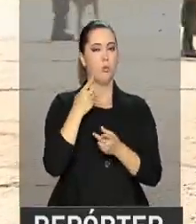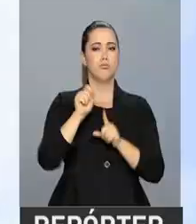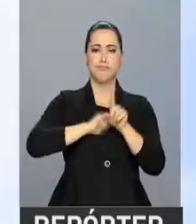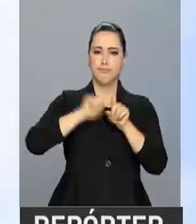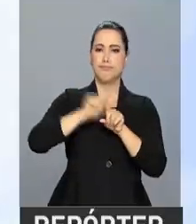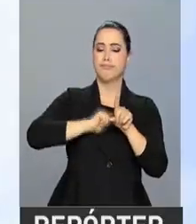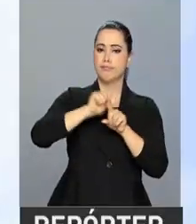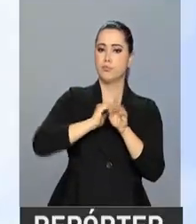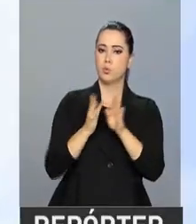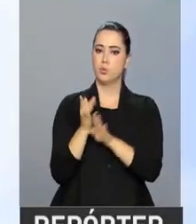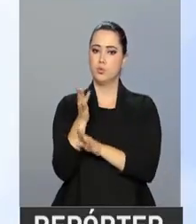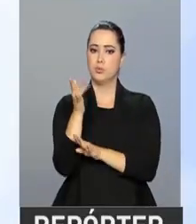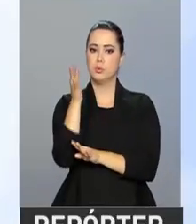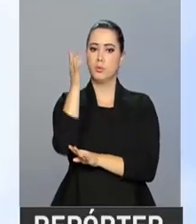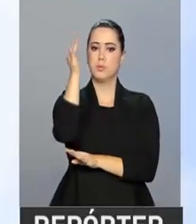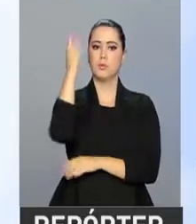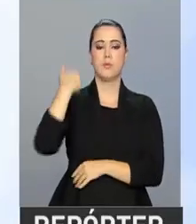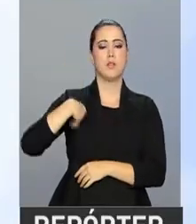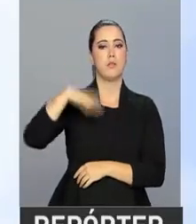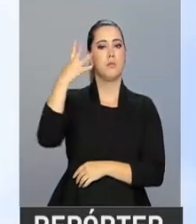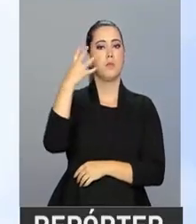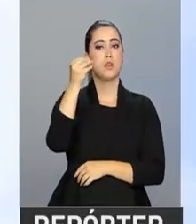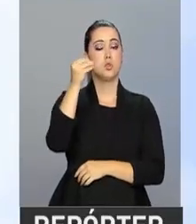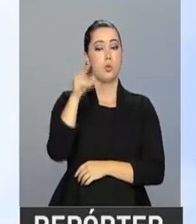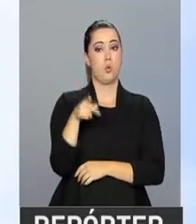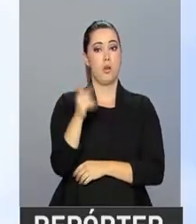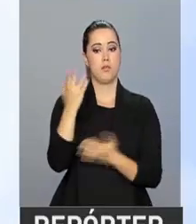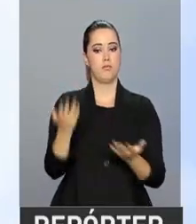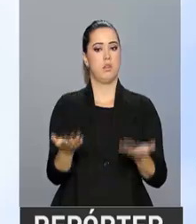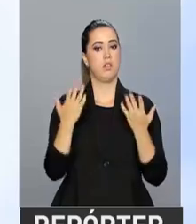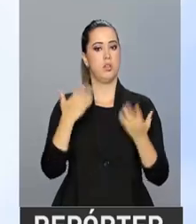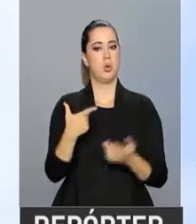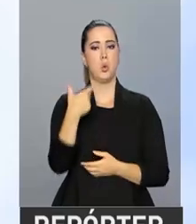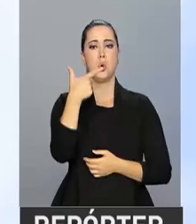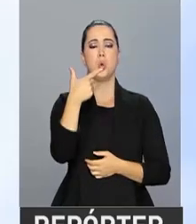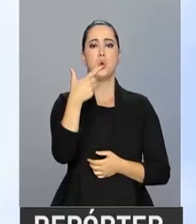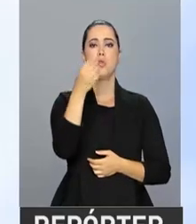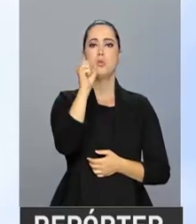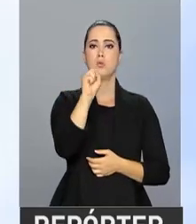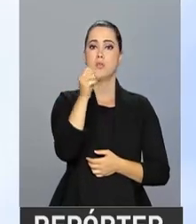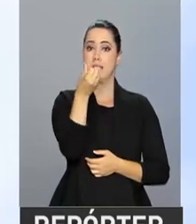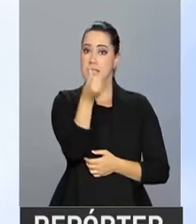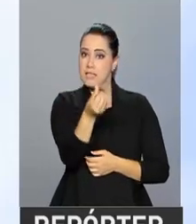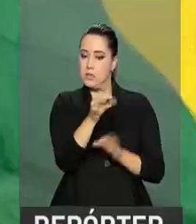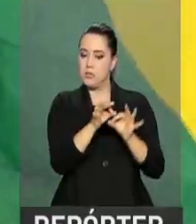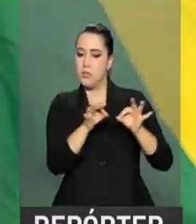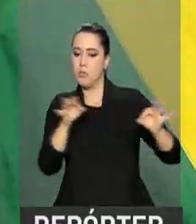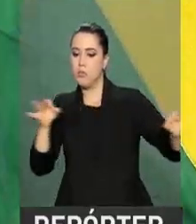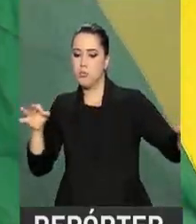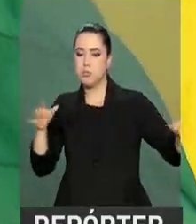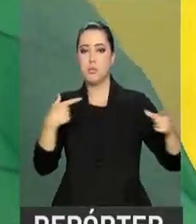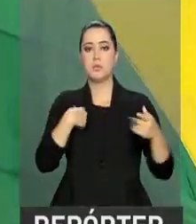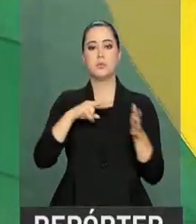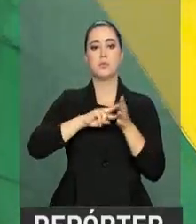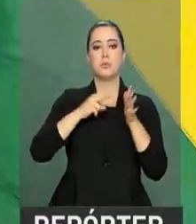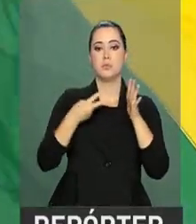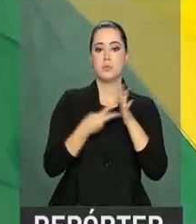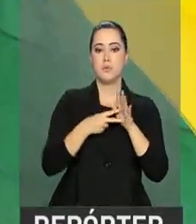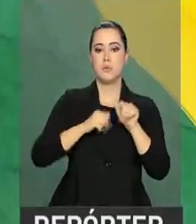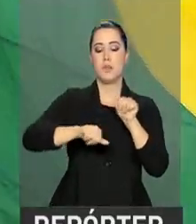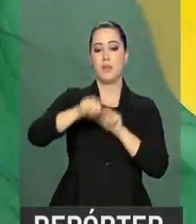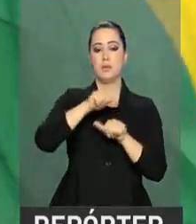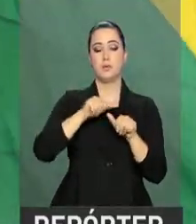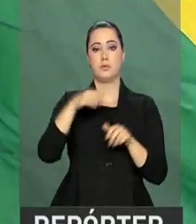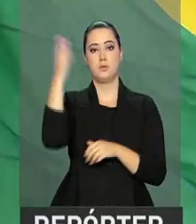nacional. A bandeira, que pesa mais de 40 quilos e tem 286 metros quadrados, representa as bandeiras